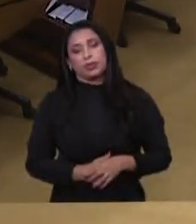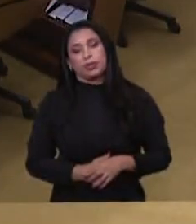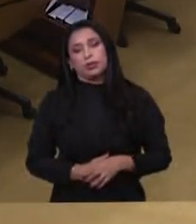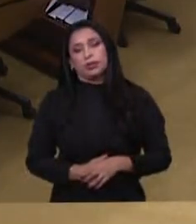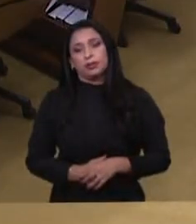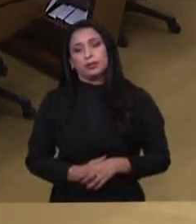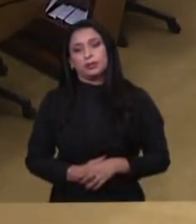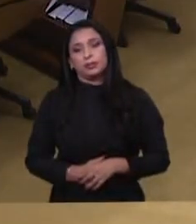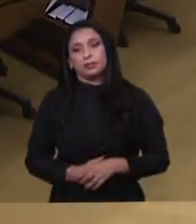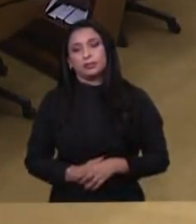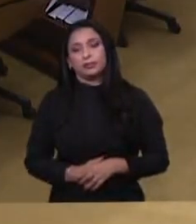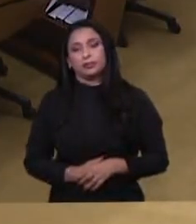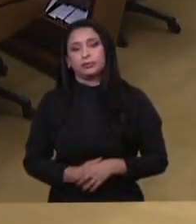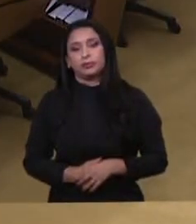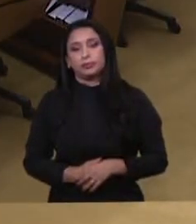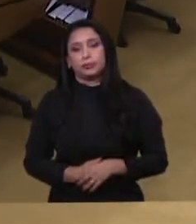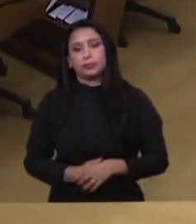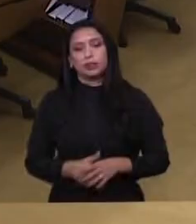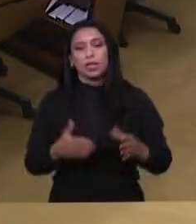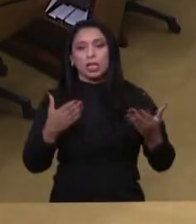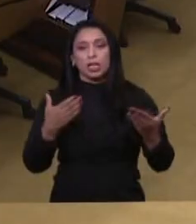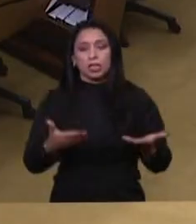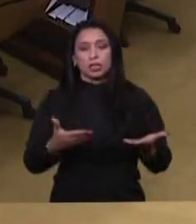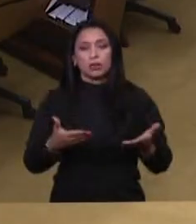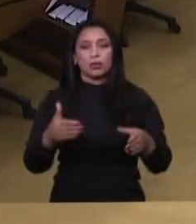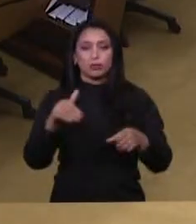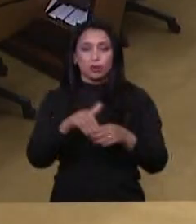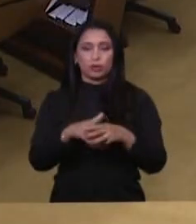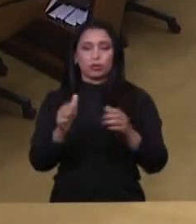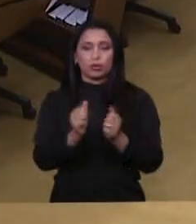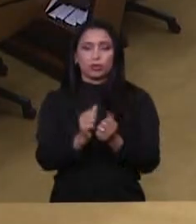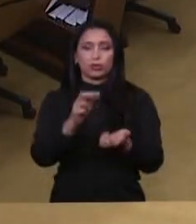Então, estou aderindo à tese trazida pelo eminente relator.